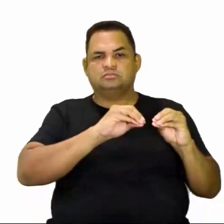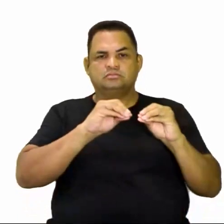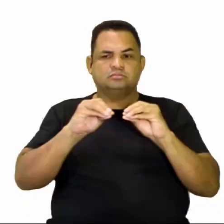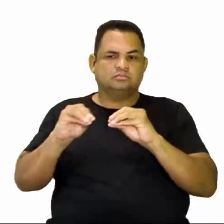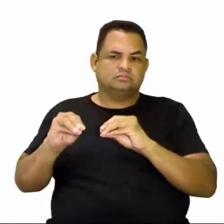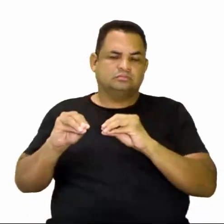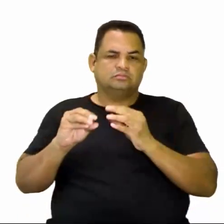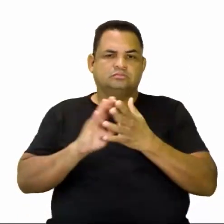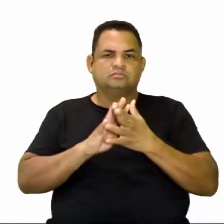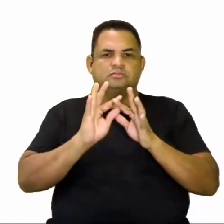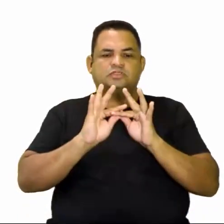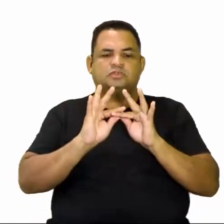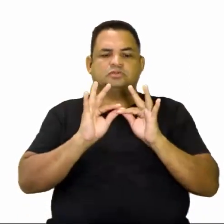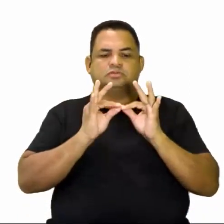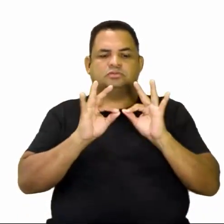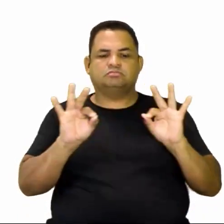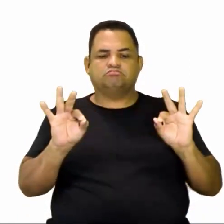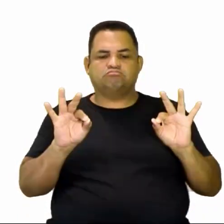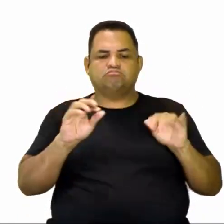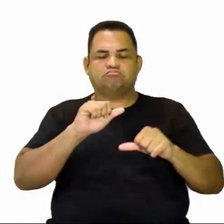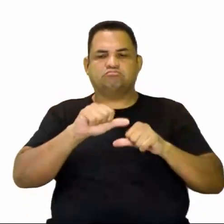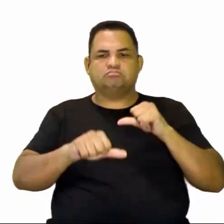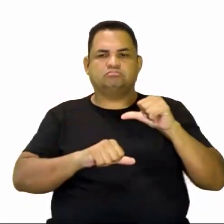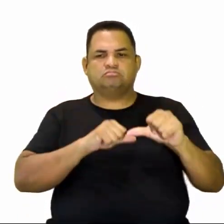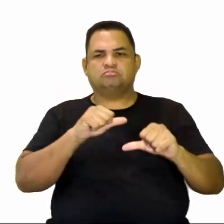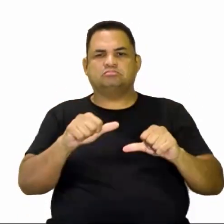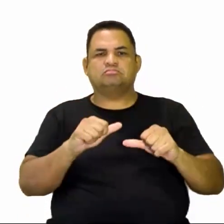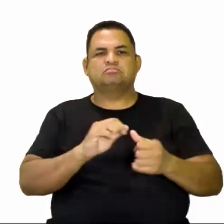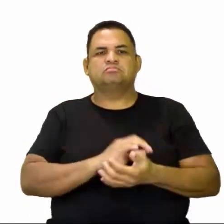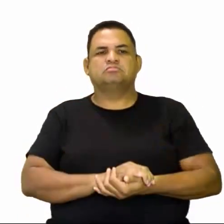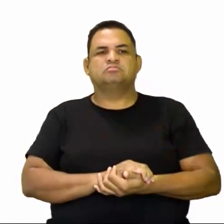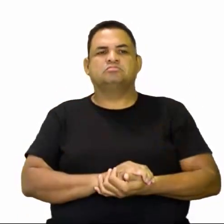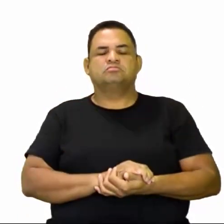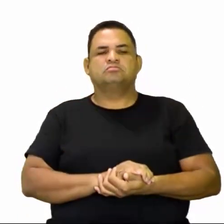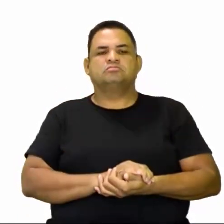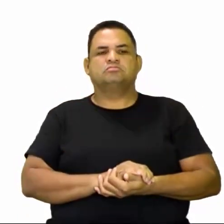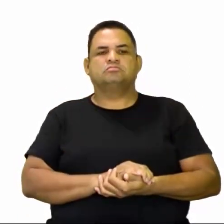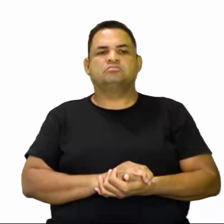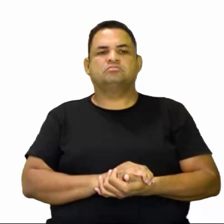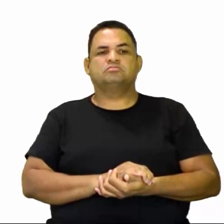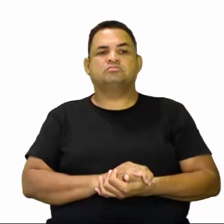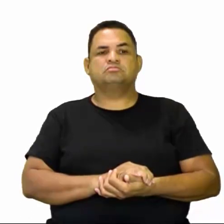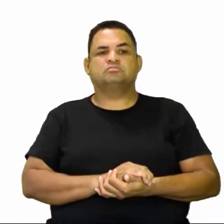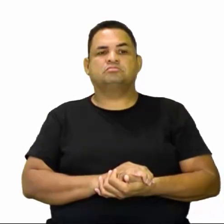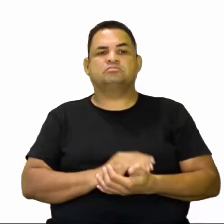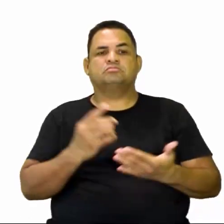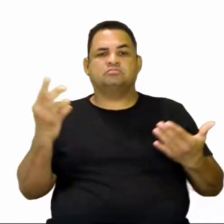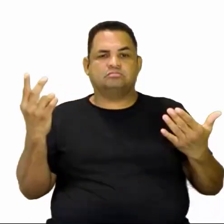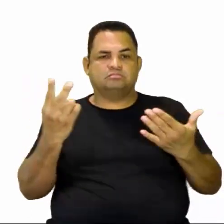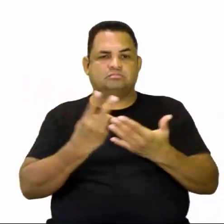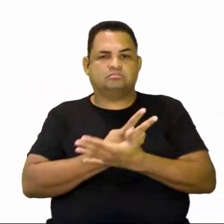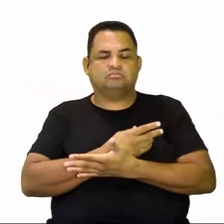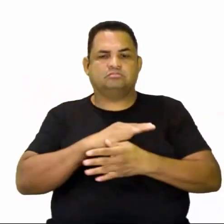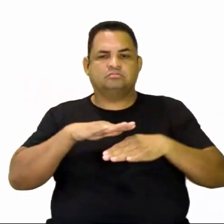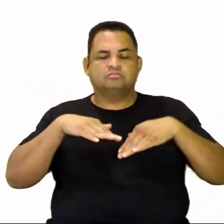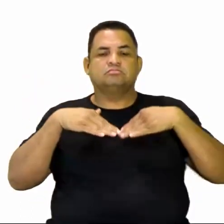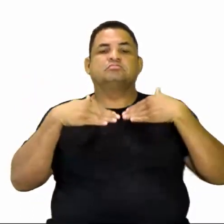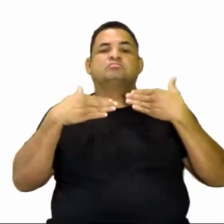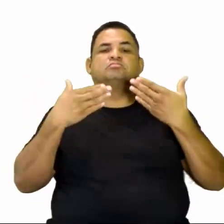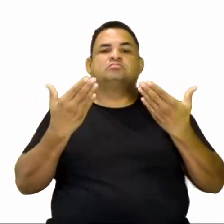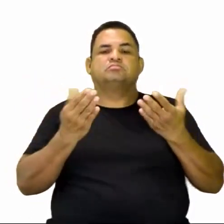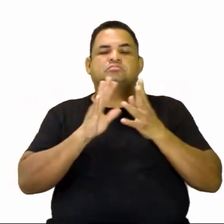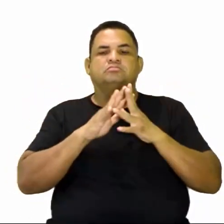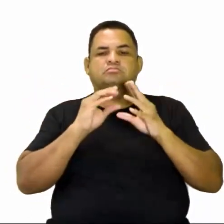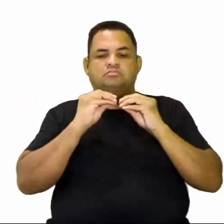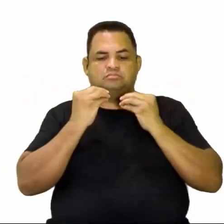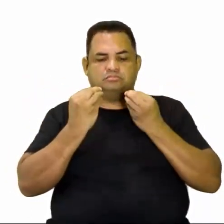deslocamento ou simples troca. A reação é aquela que ocorre